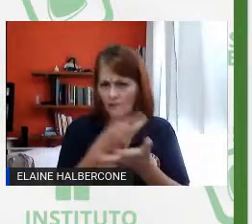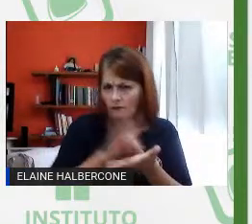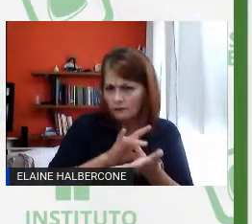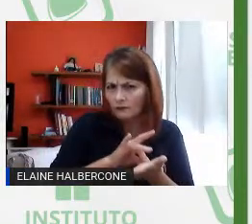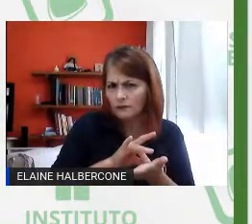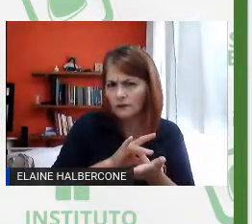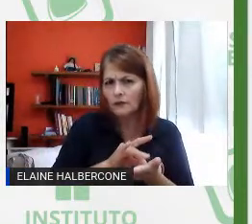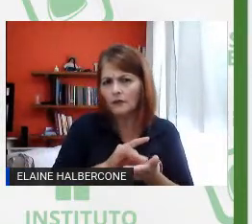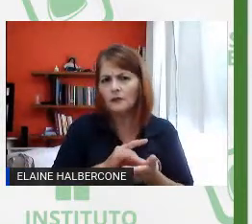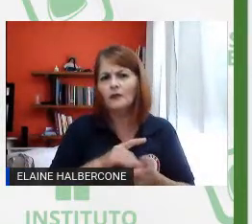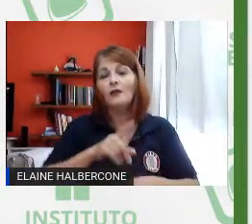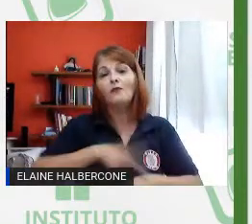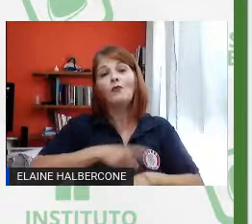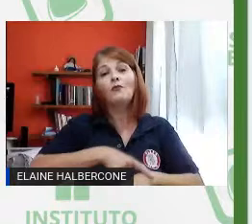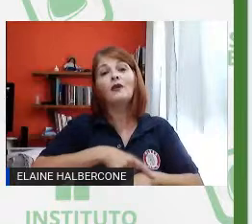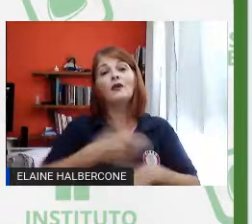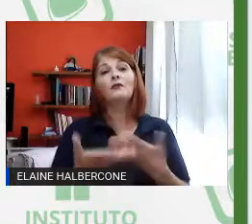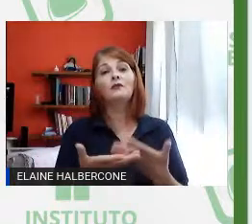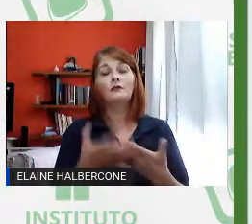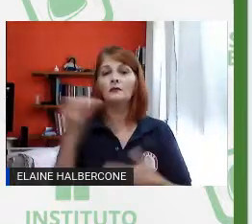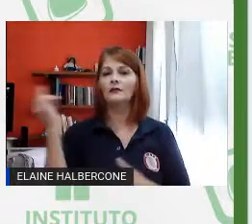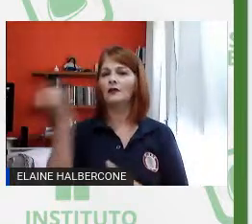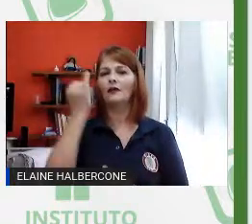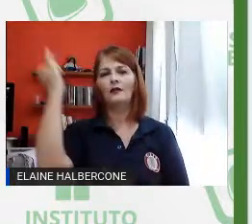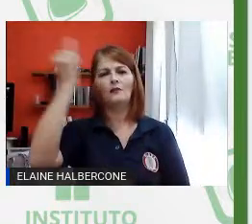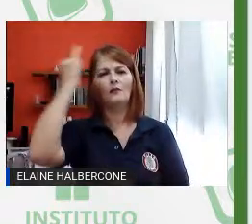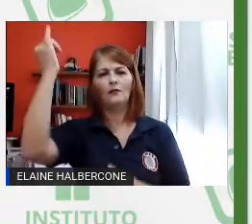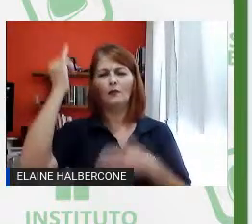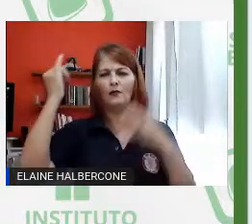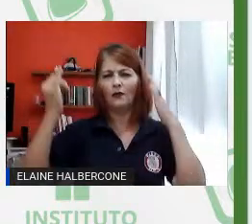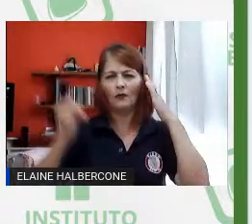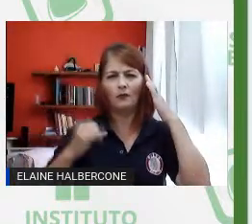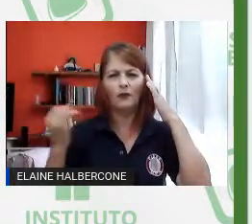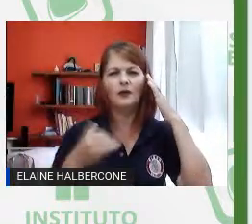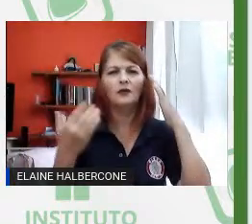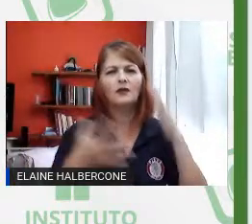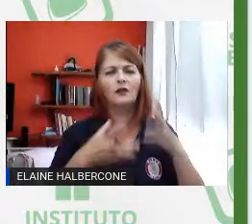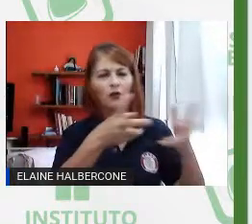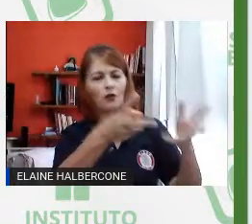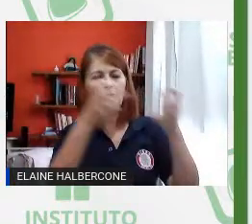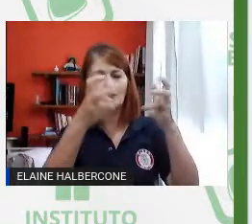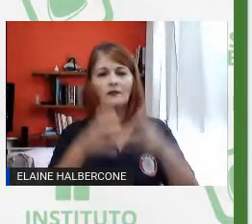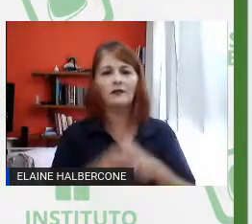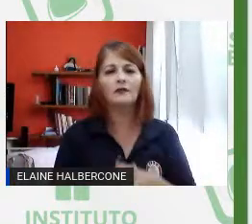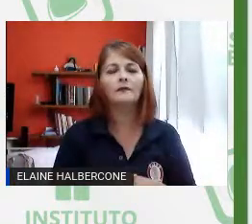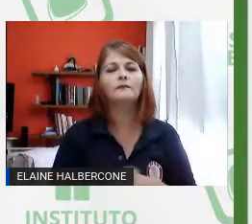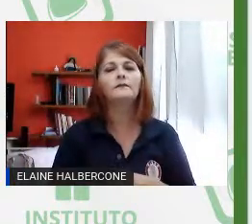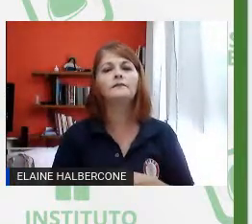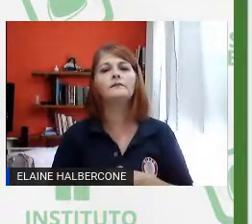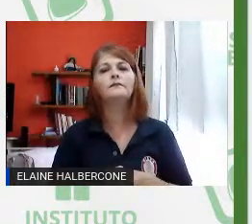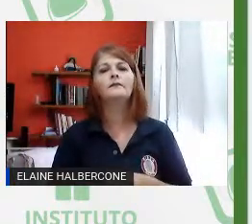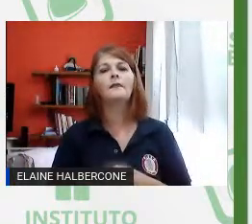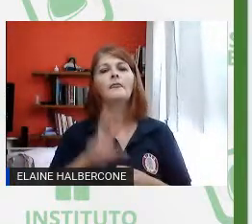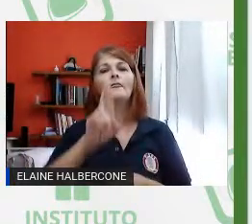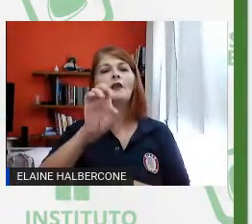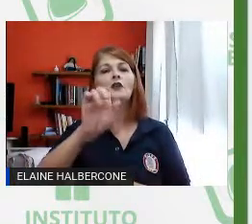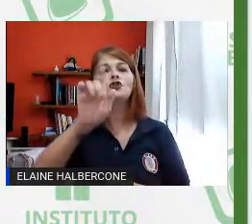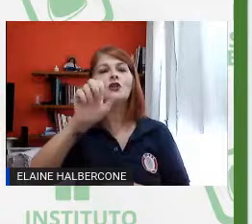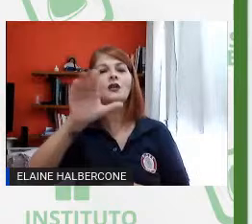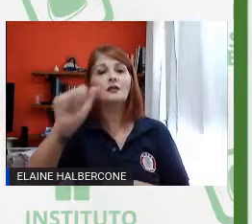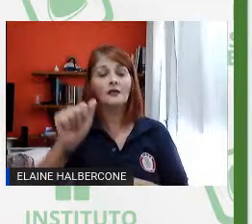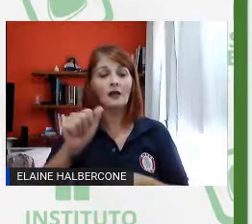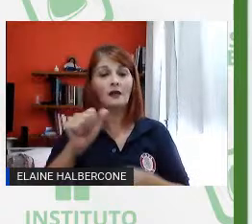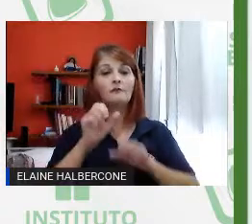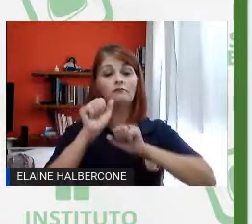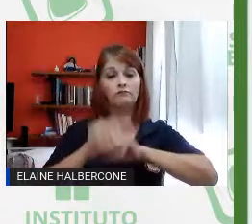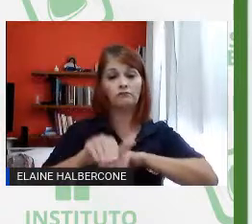Nesse momento, que é um momento de extrema importância, que foi esse momento de observação. Regência. Então, é dentro da regência, foi